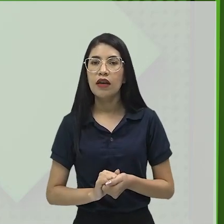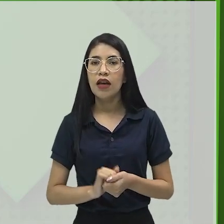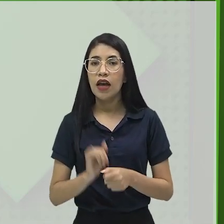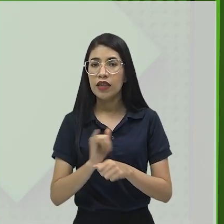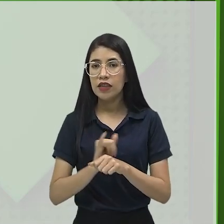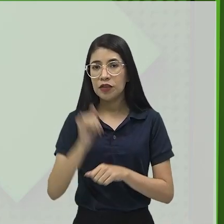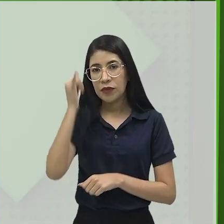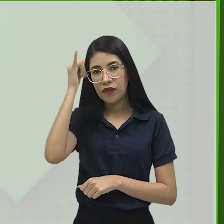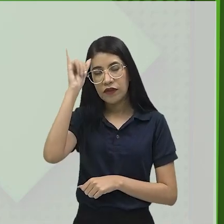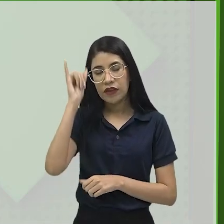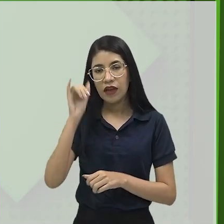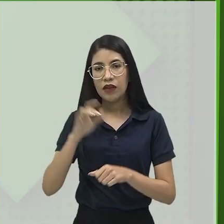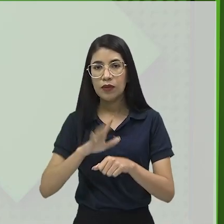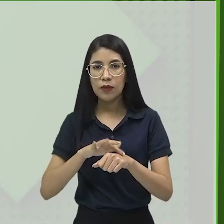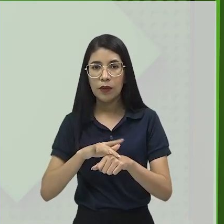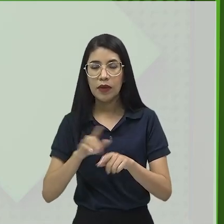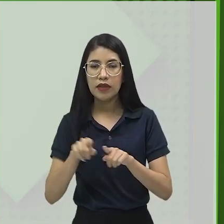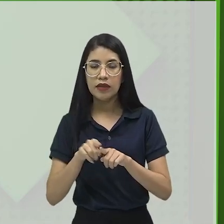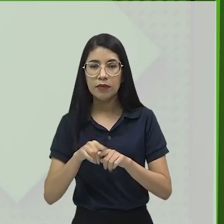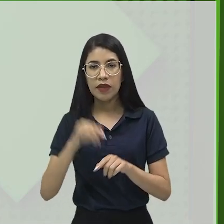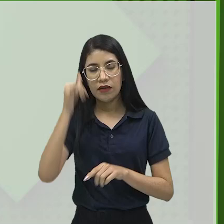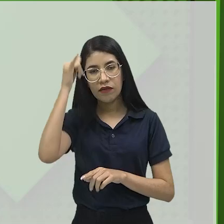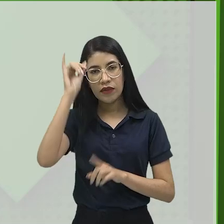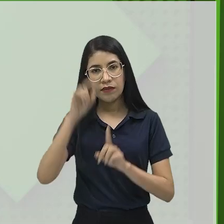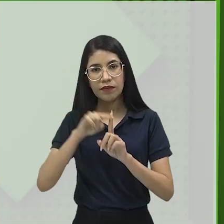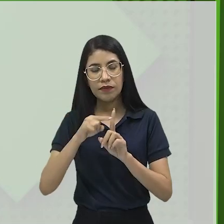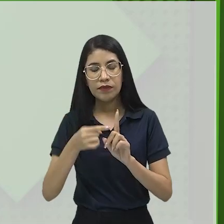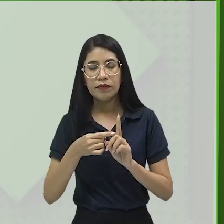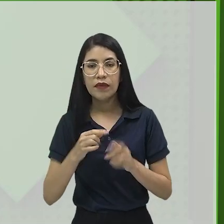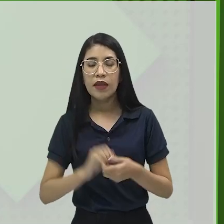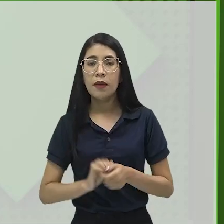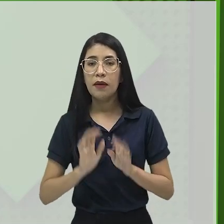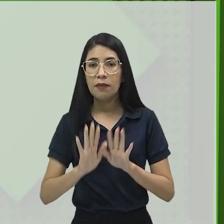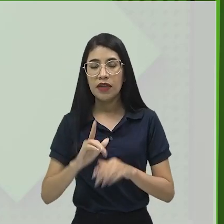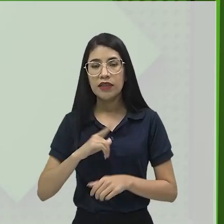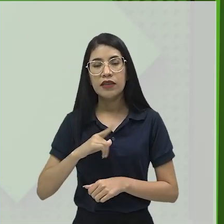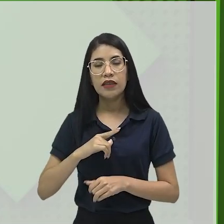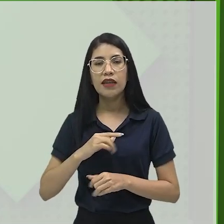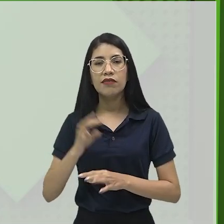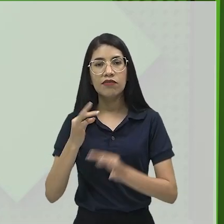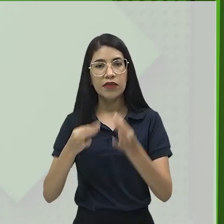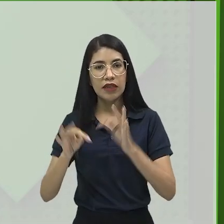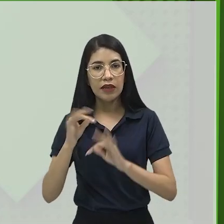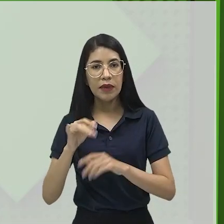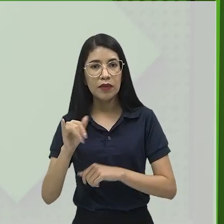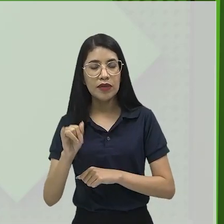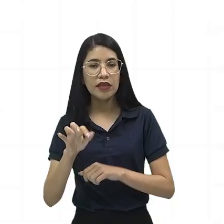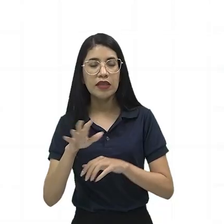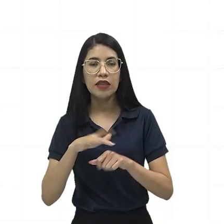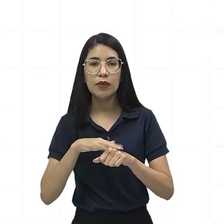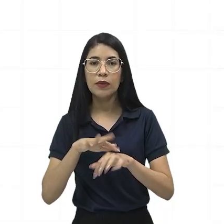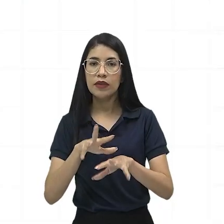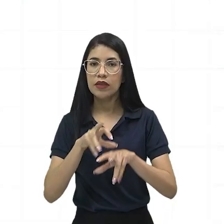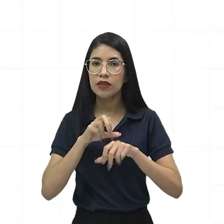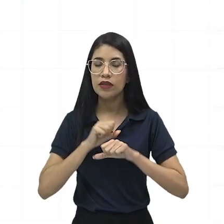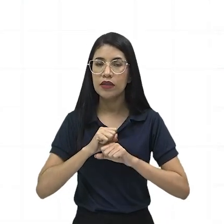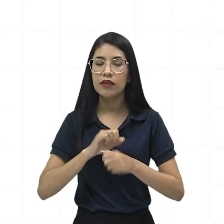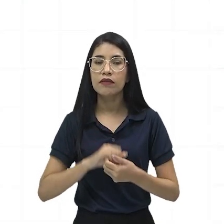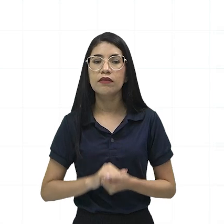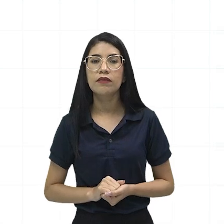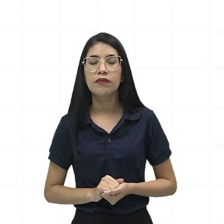de prevenção. Mas ocorre também o tratamento caso a pessoa seja infectada. Nesse caso